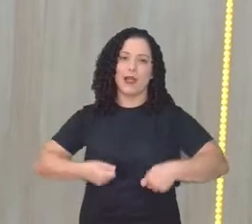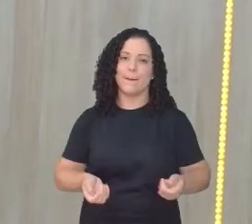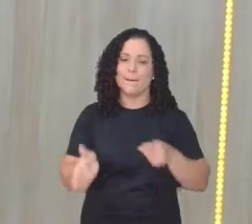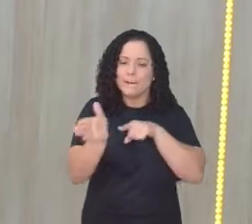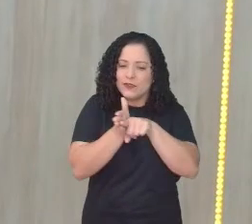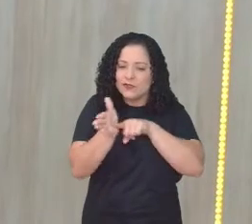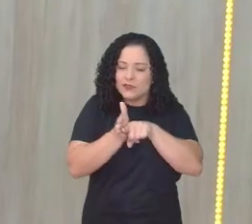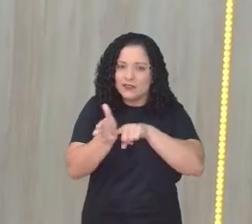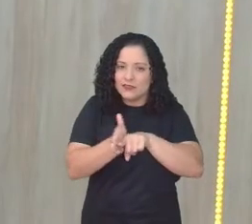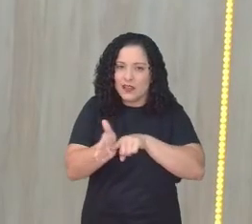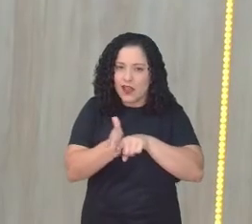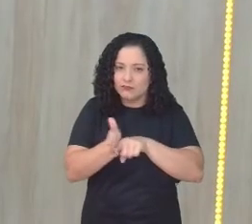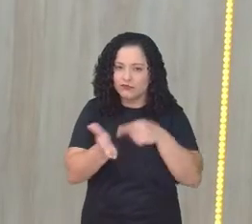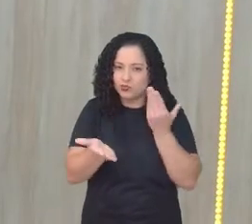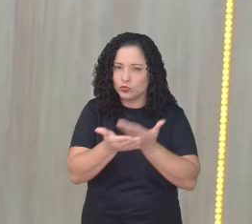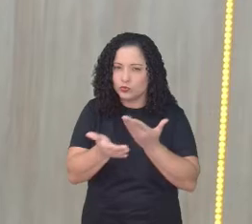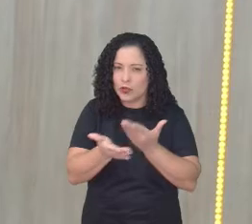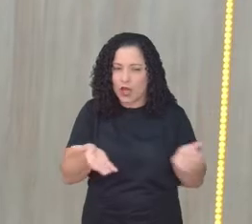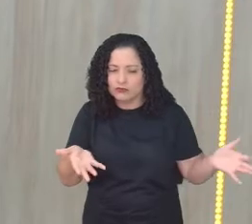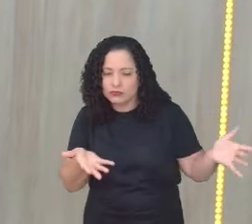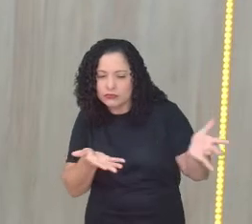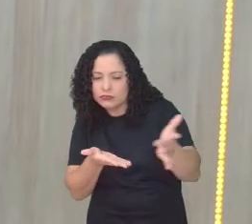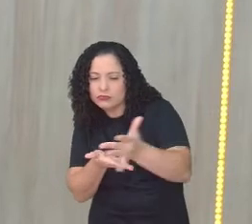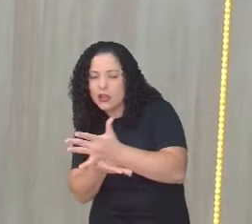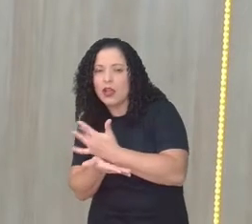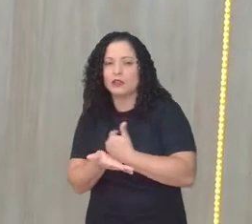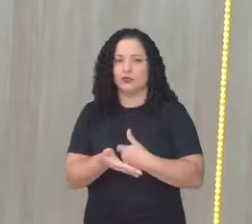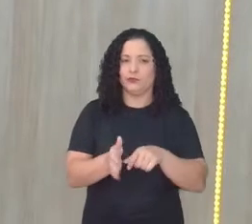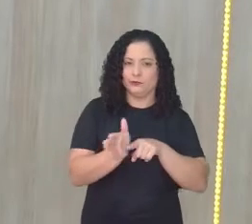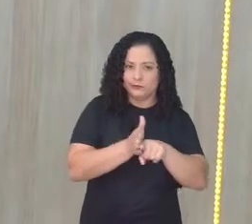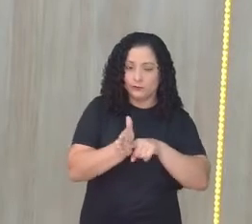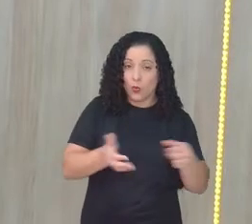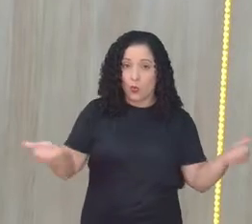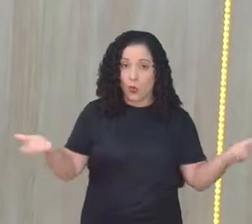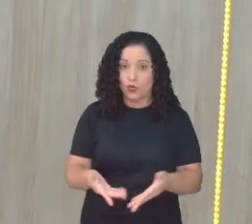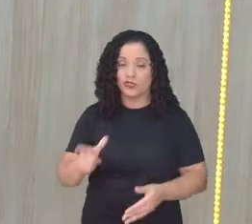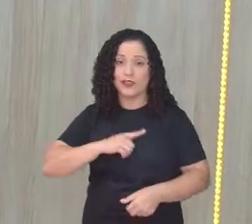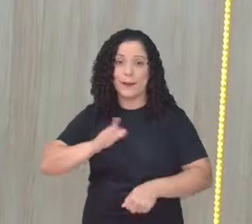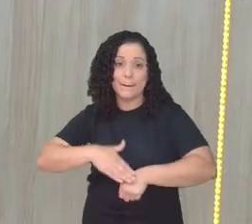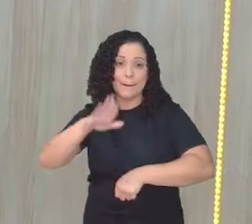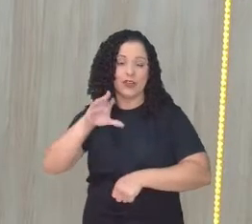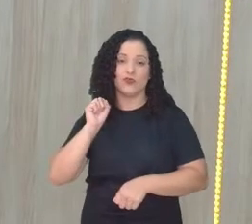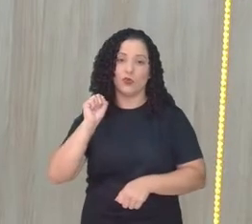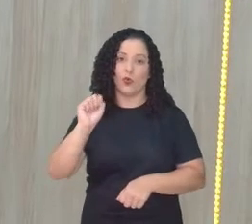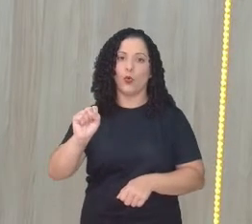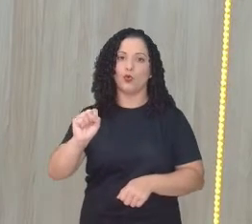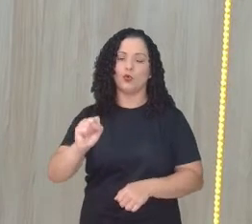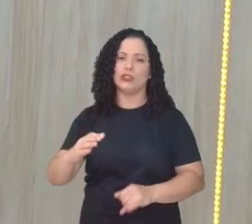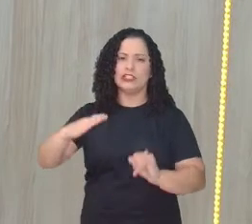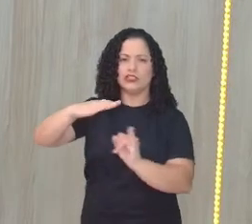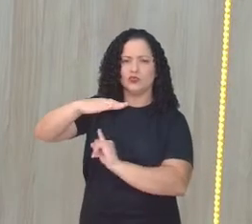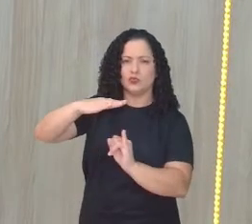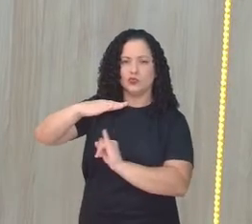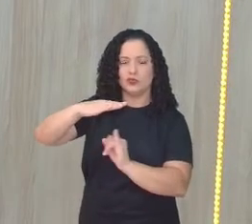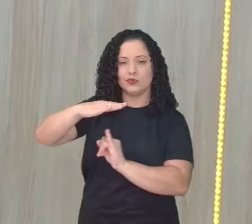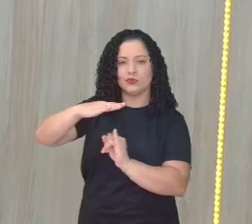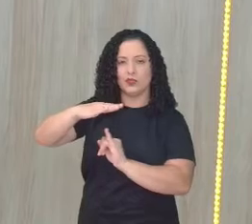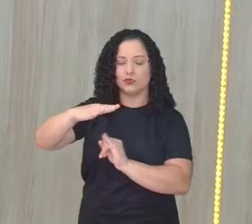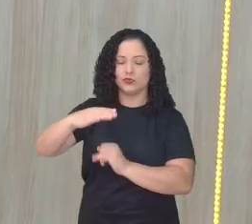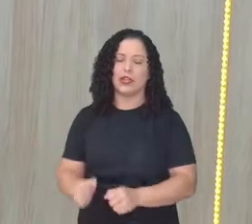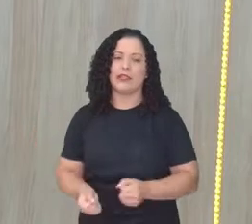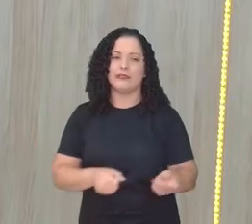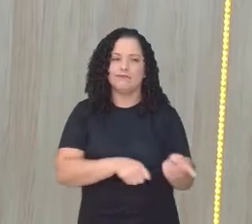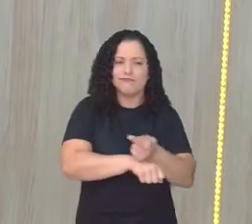procurar checar os fatos. Existem hoje mais de 8, né, órgãos de checagem de fatos. Veja